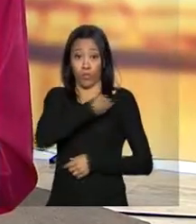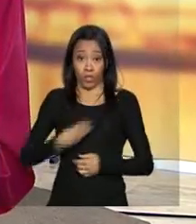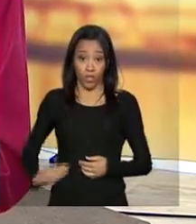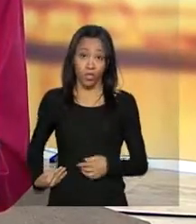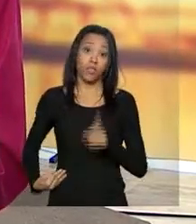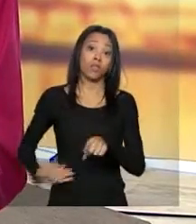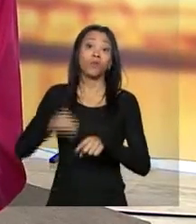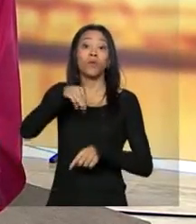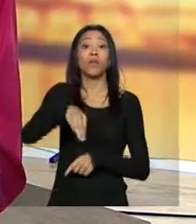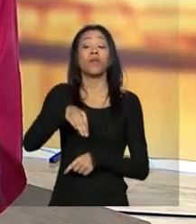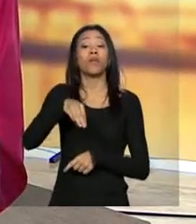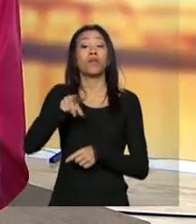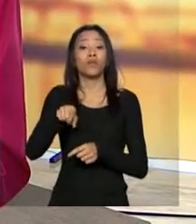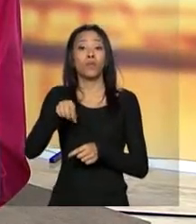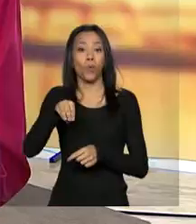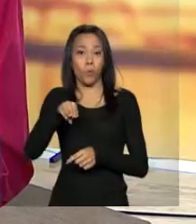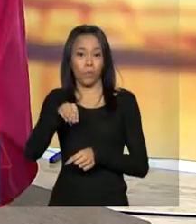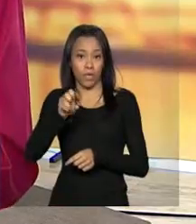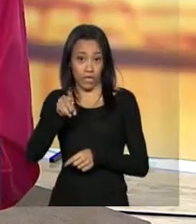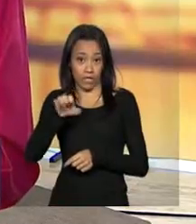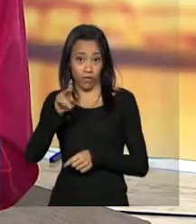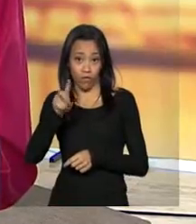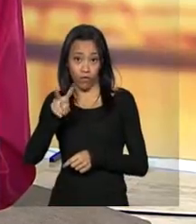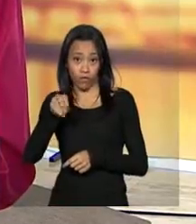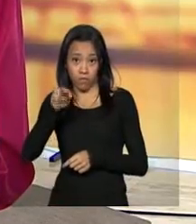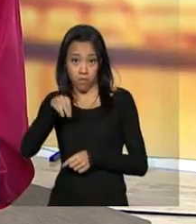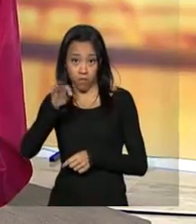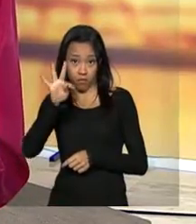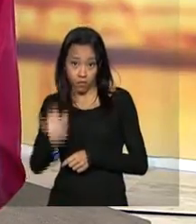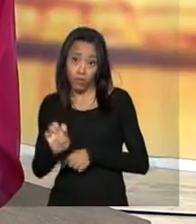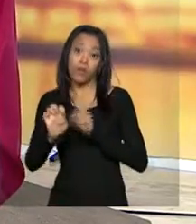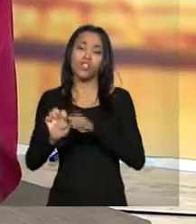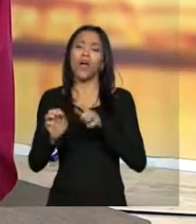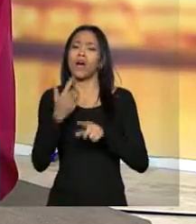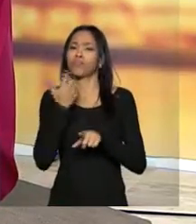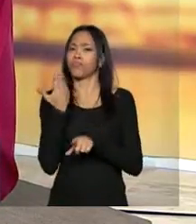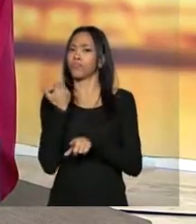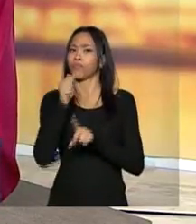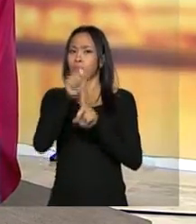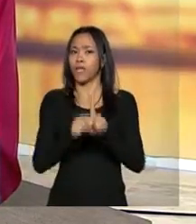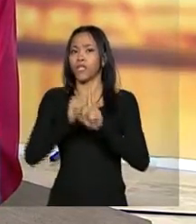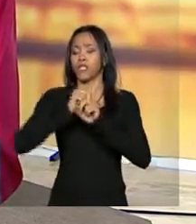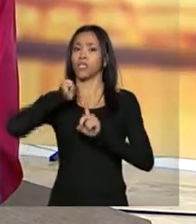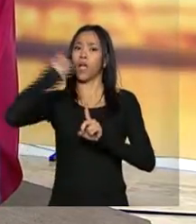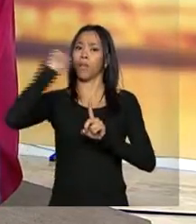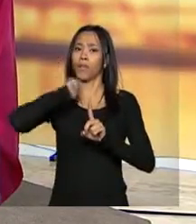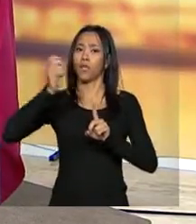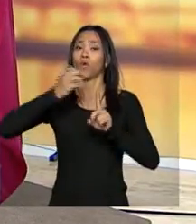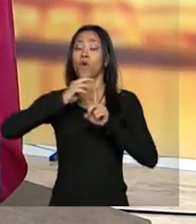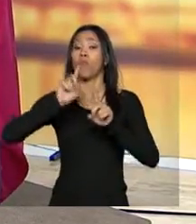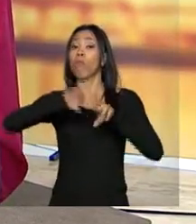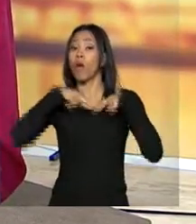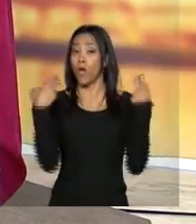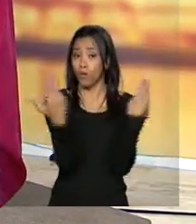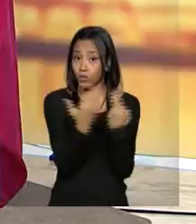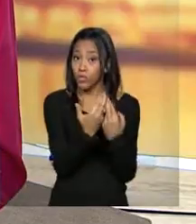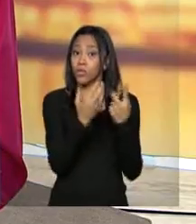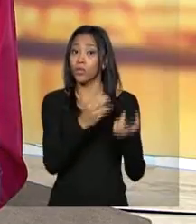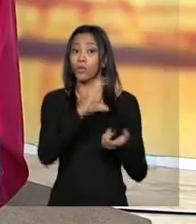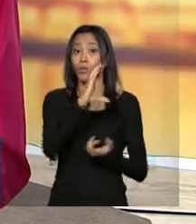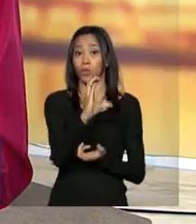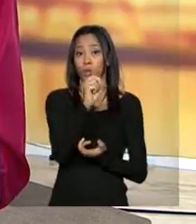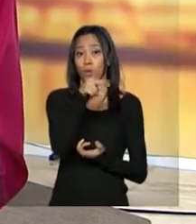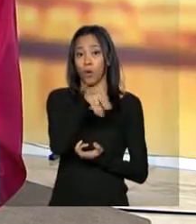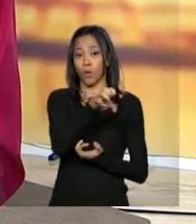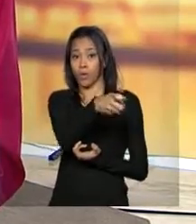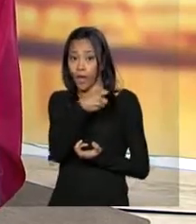Desenvolvimento, Indústria e Comércio Exterior, Armando Monteiro, já havia anunciado em abril, após uma reunião do Conex, que é o Conselho Consultivo do Setor